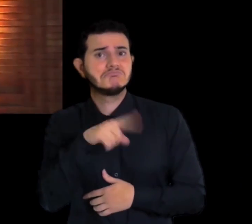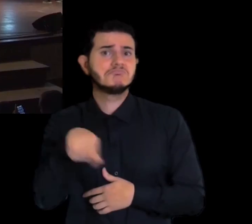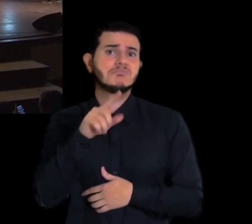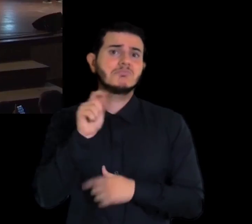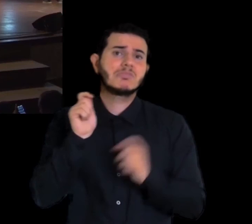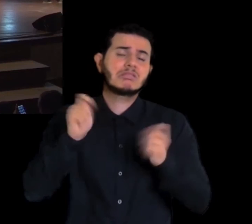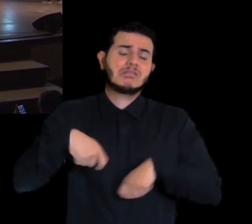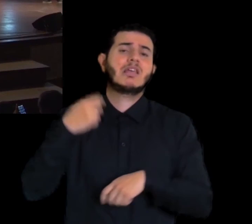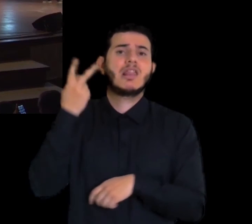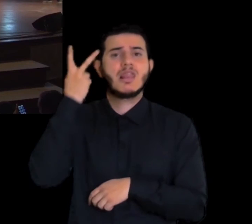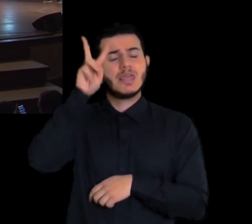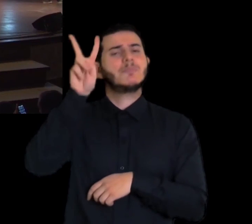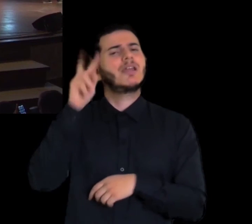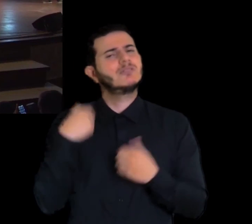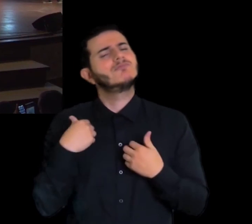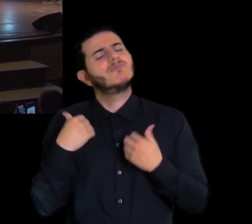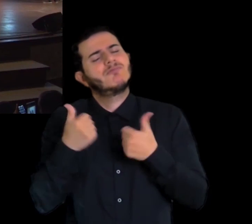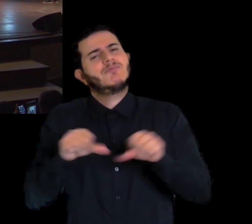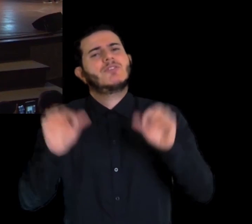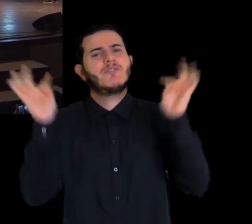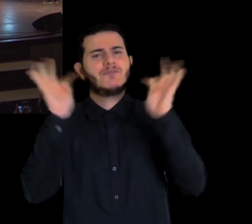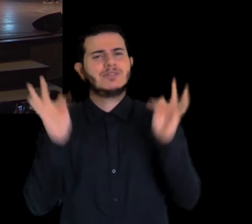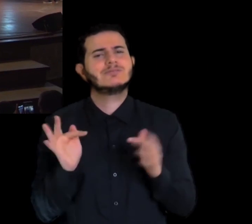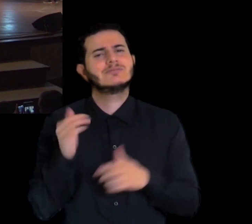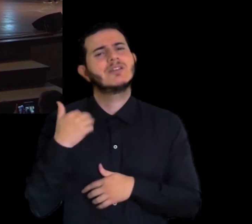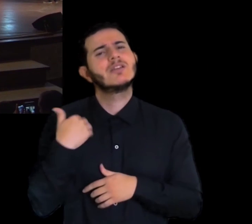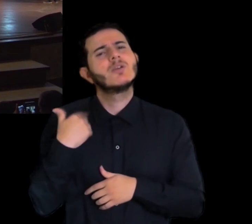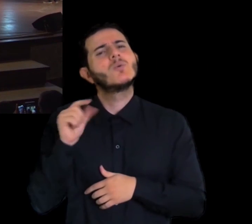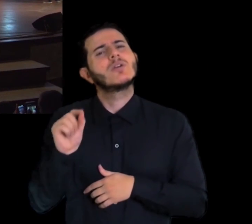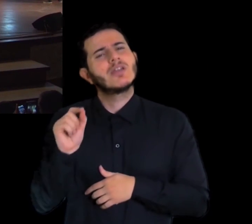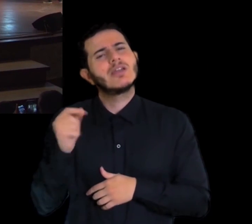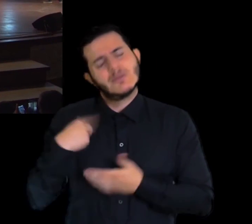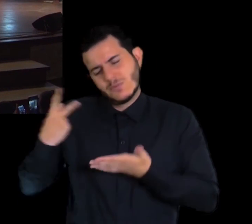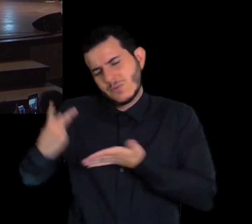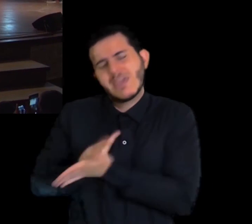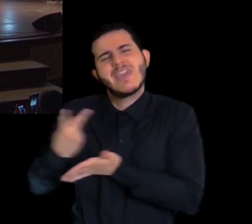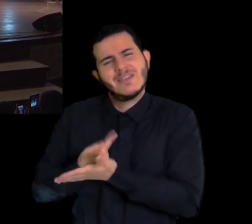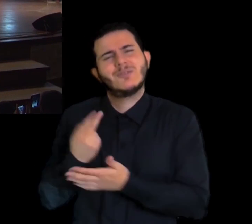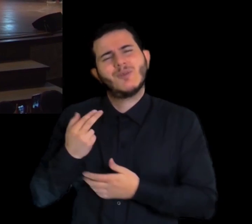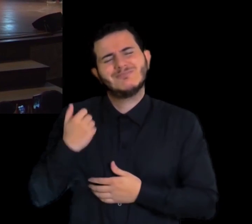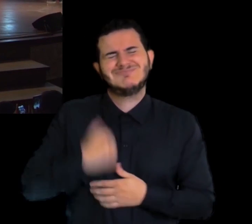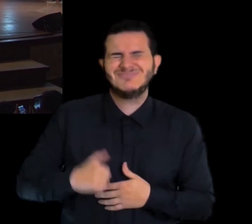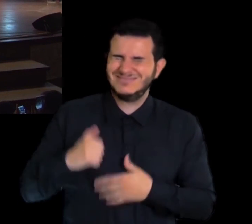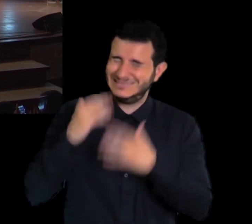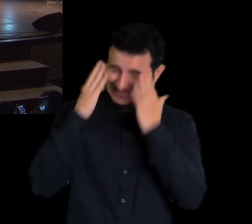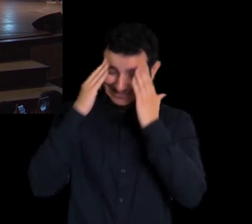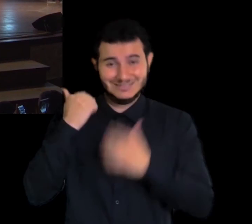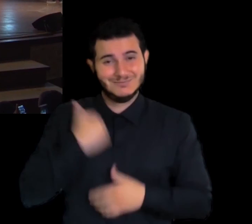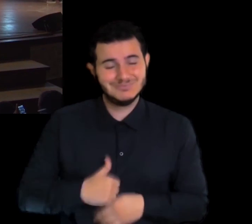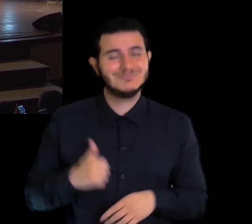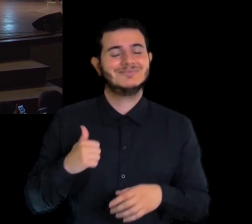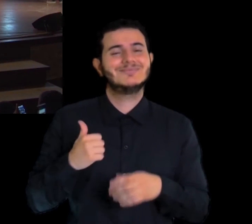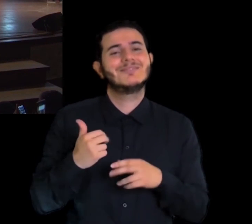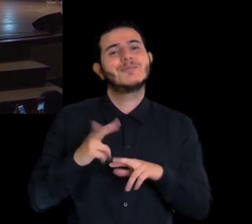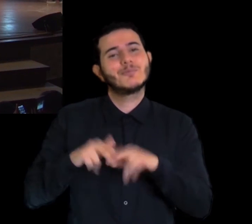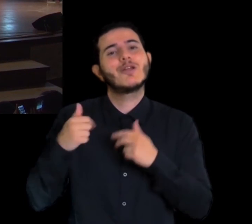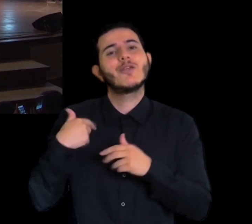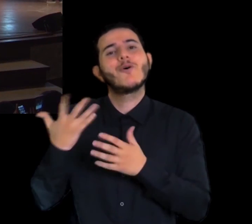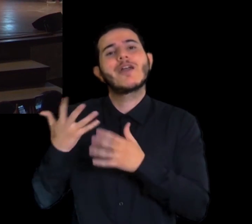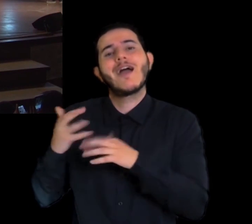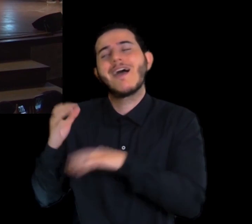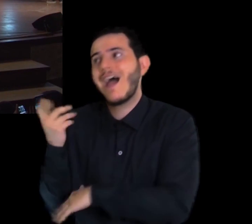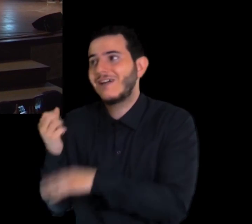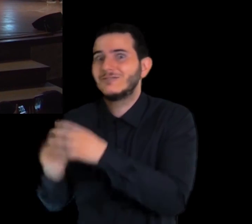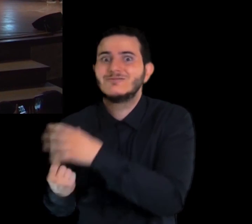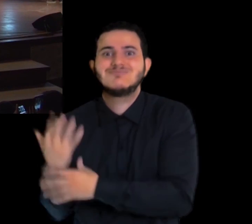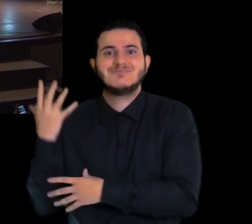puderem lembrar disso, eu ficaria muito feliz. Eu errei, né? Das boas partes das merdas que eu fiz, é porque eu quis plantar árvore.